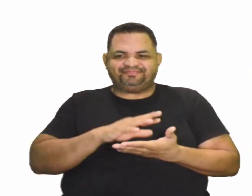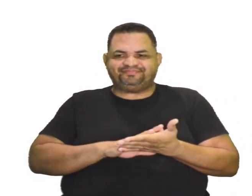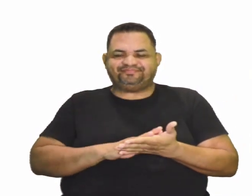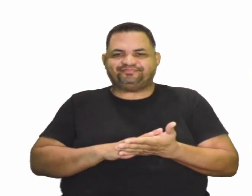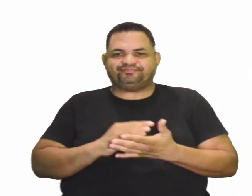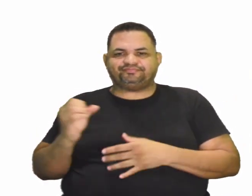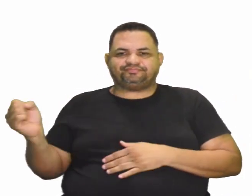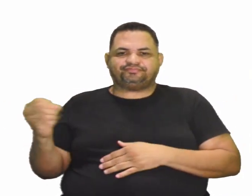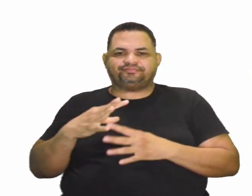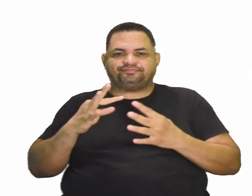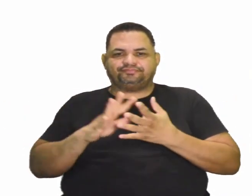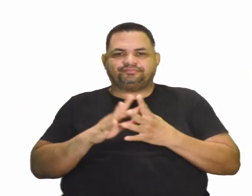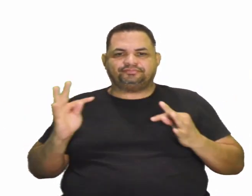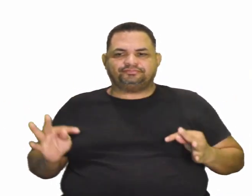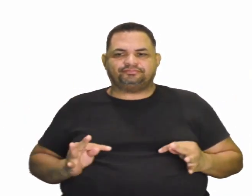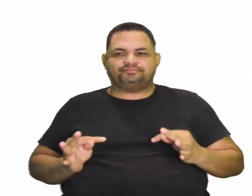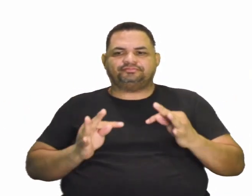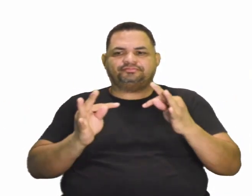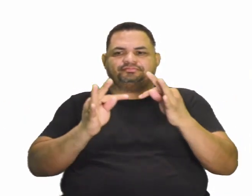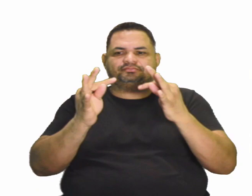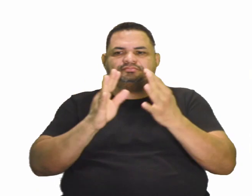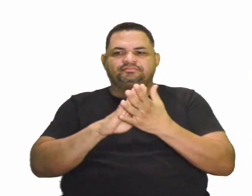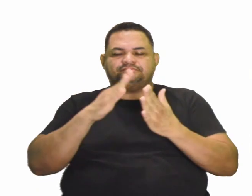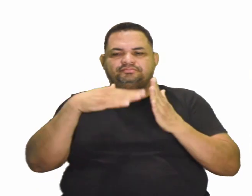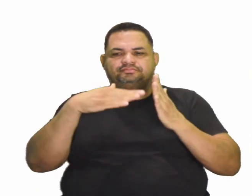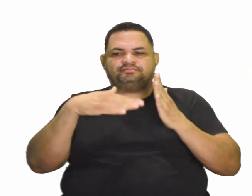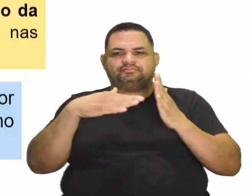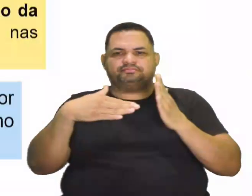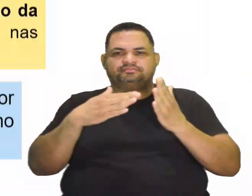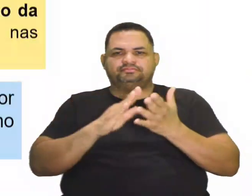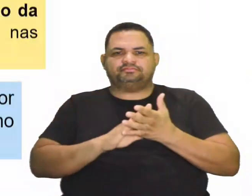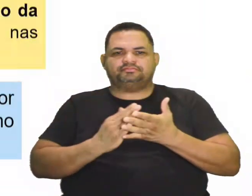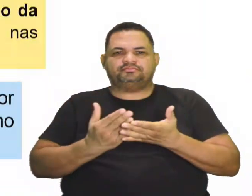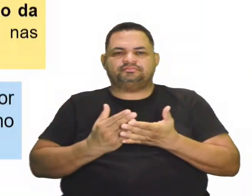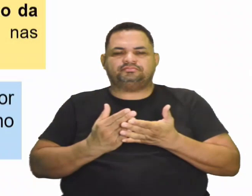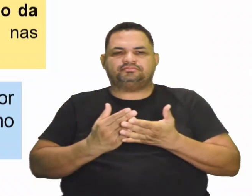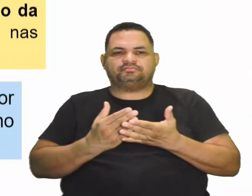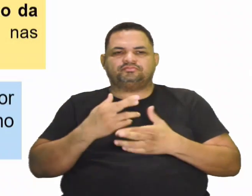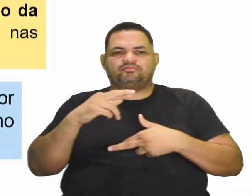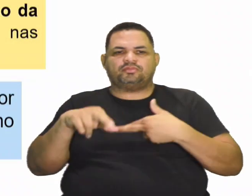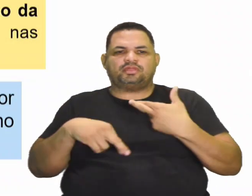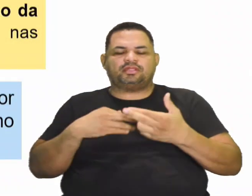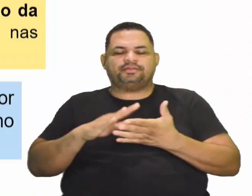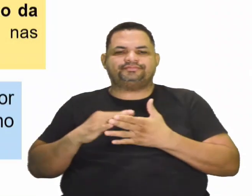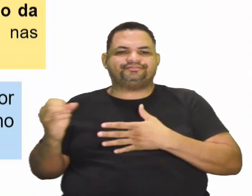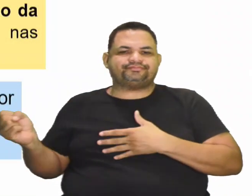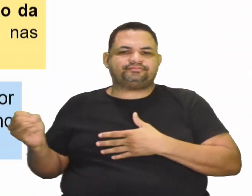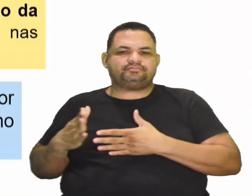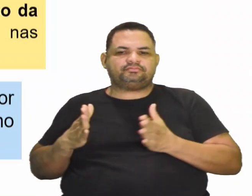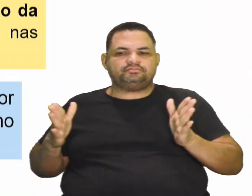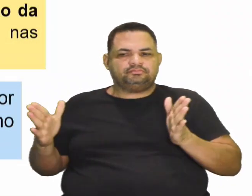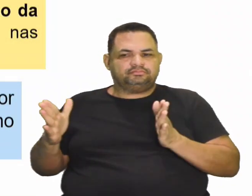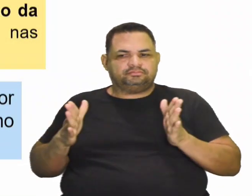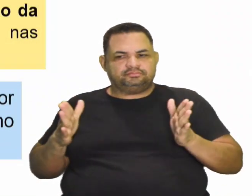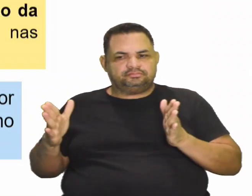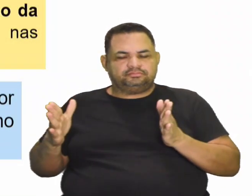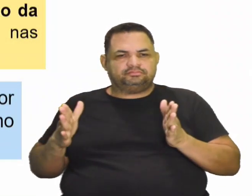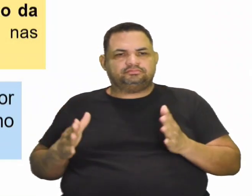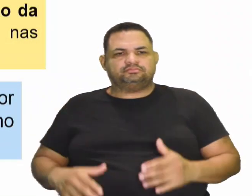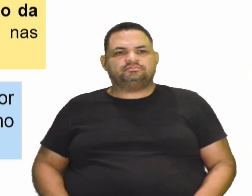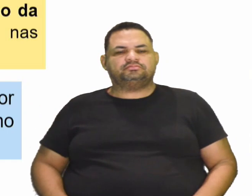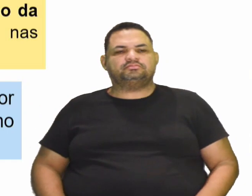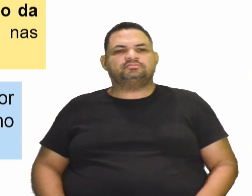novas técnicas, né, de pintura aqui no Renascimento, nesse período. Então, o Renascimento